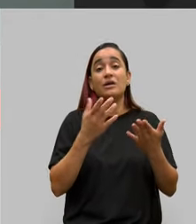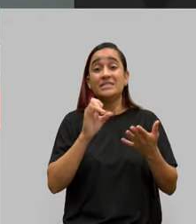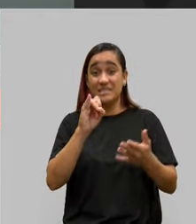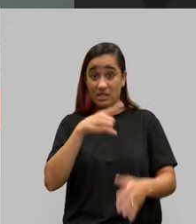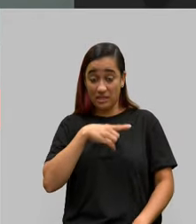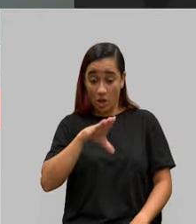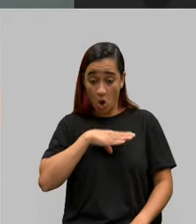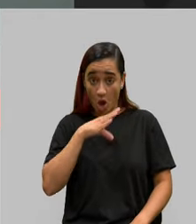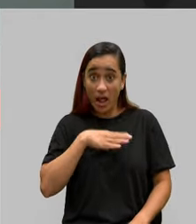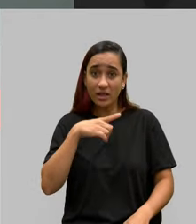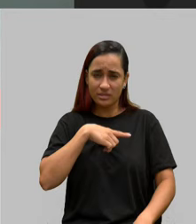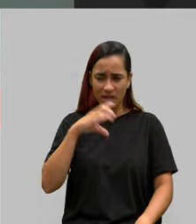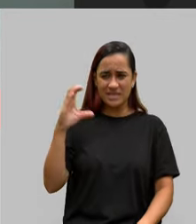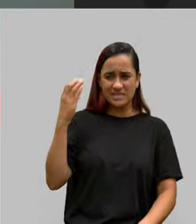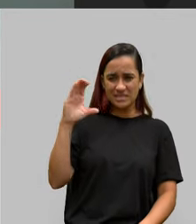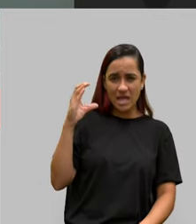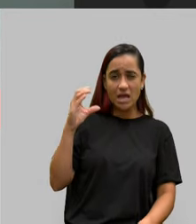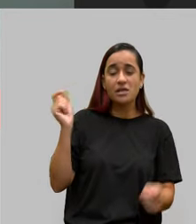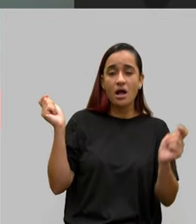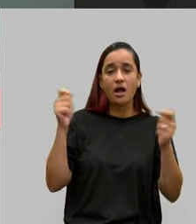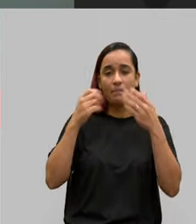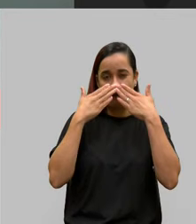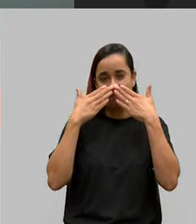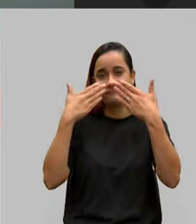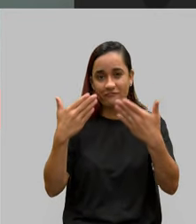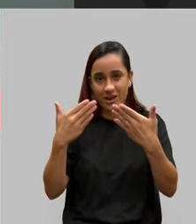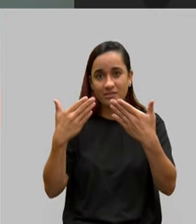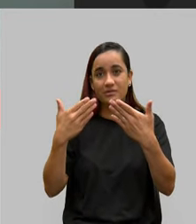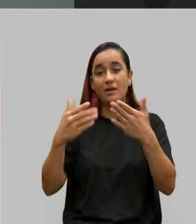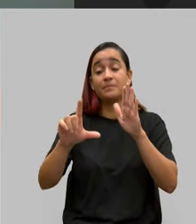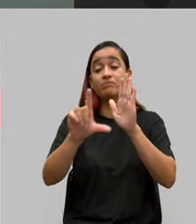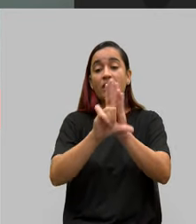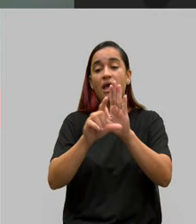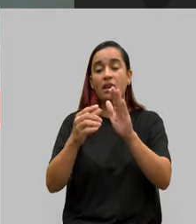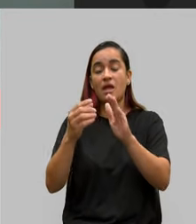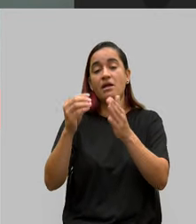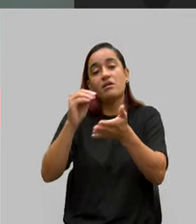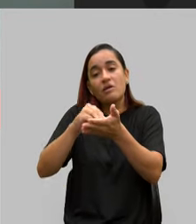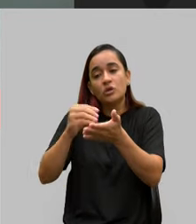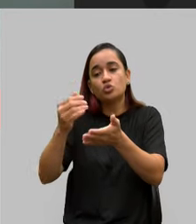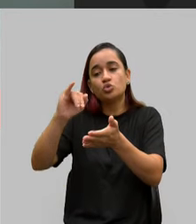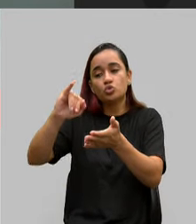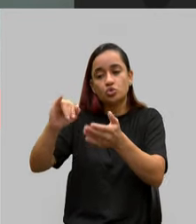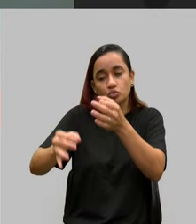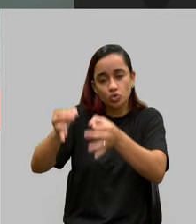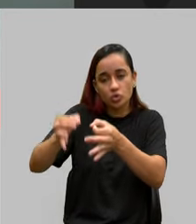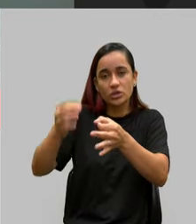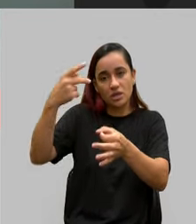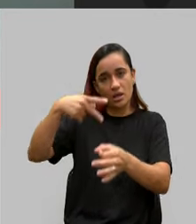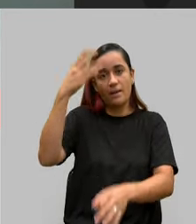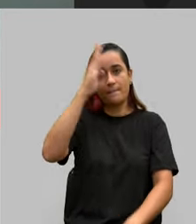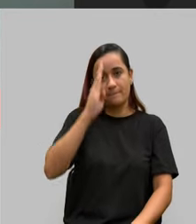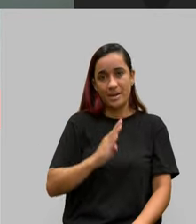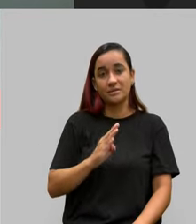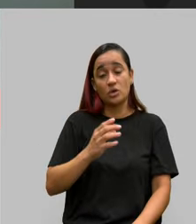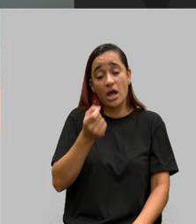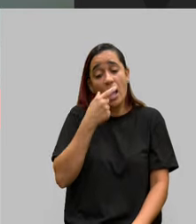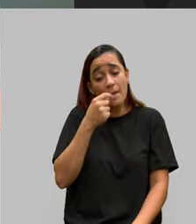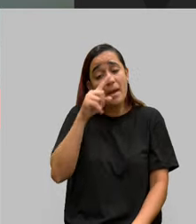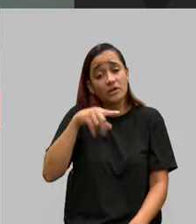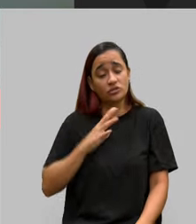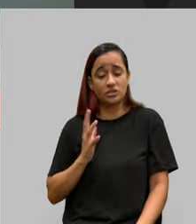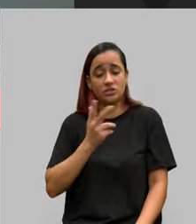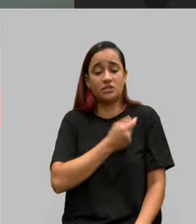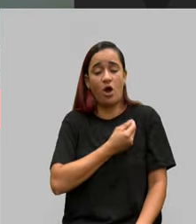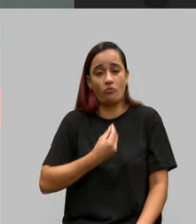encaram de forma antiproibicionista as leis injustas do nosso país sobre um remédio que salva vidas